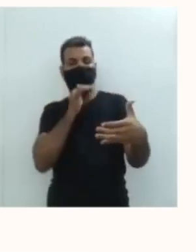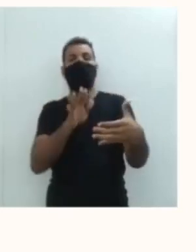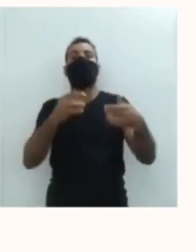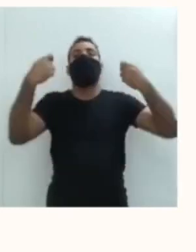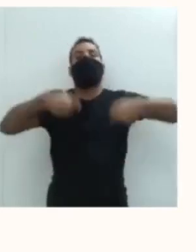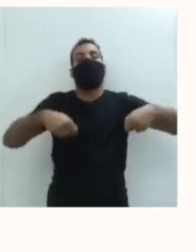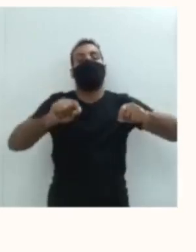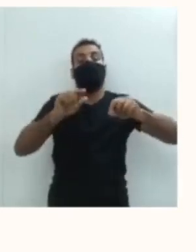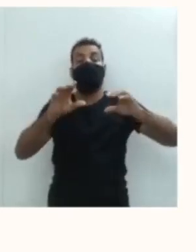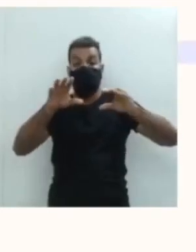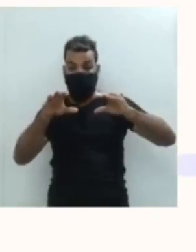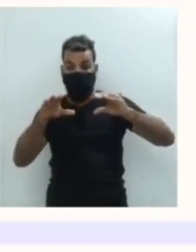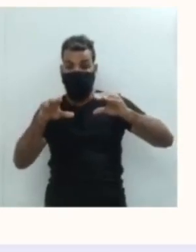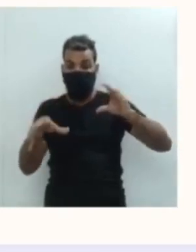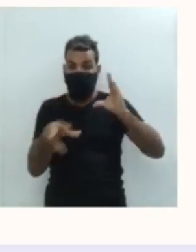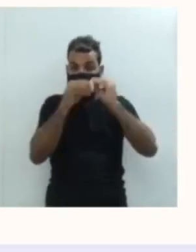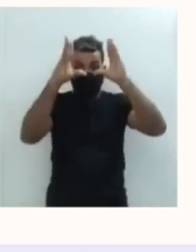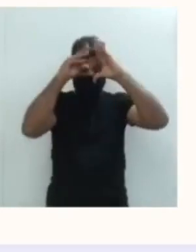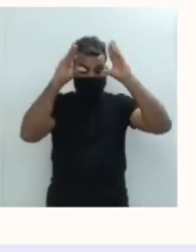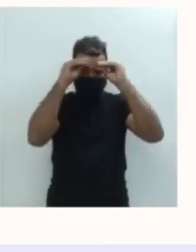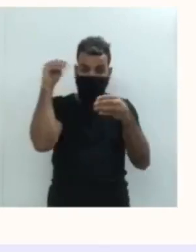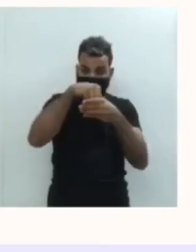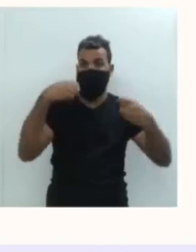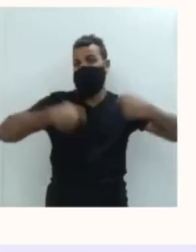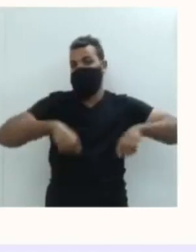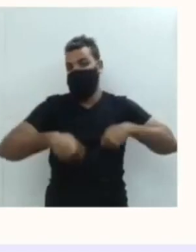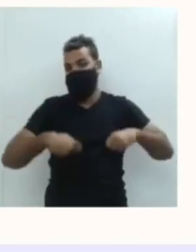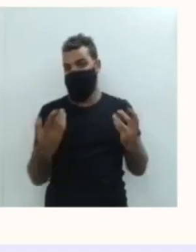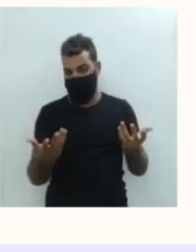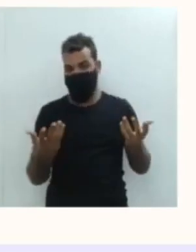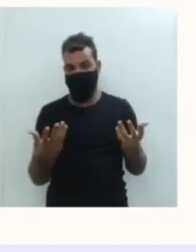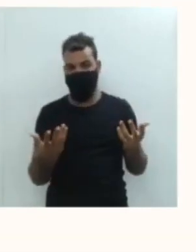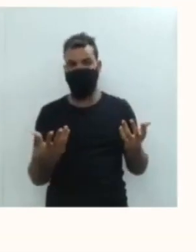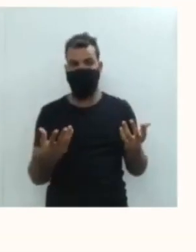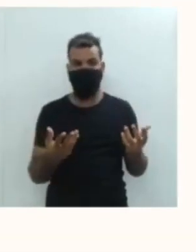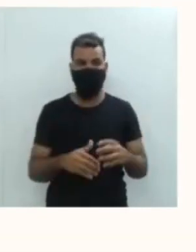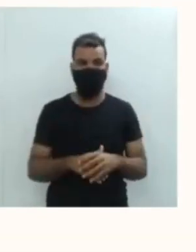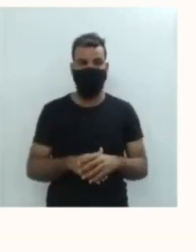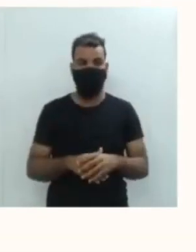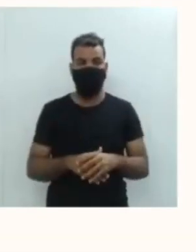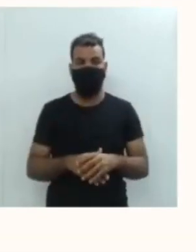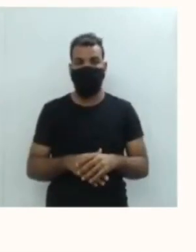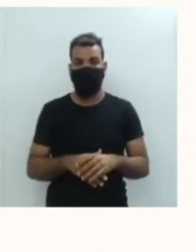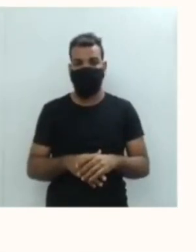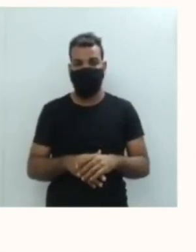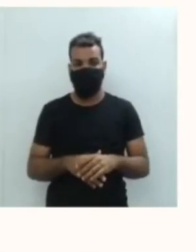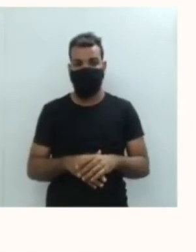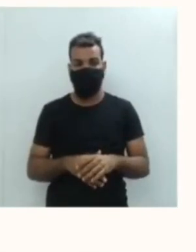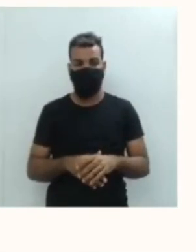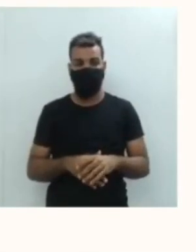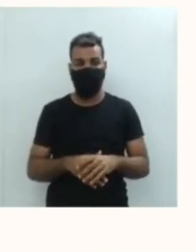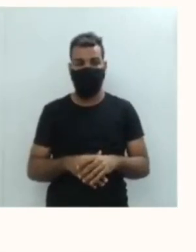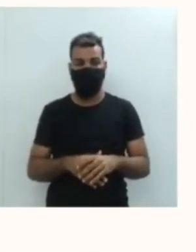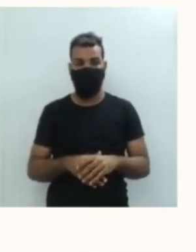implementar o método abstrato que está na nossa classe pedido que é o exibir pedido Conforme você pode